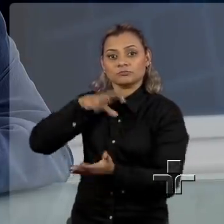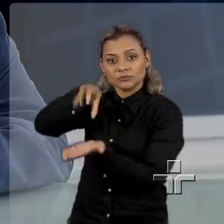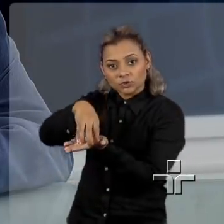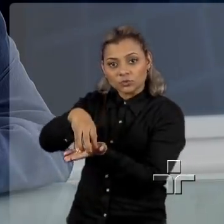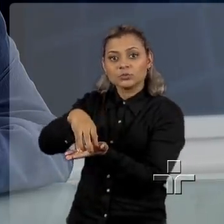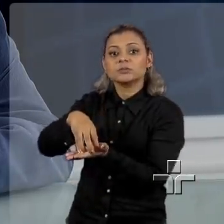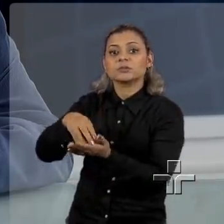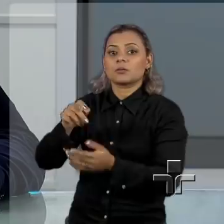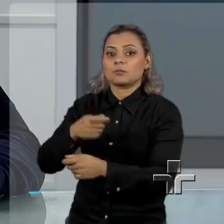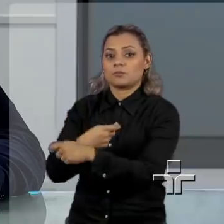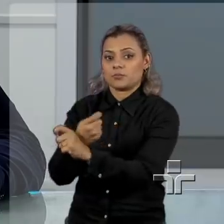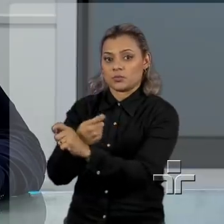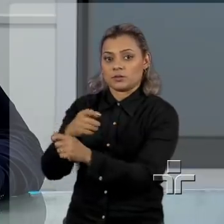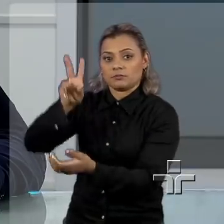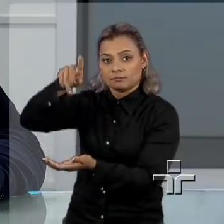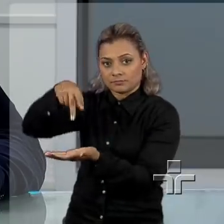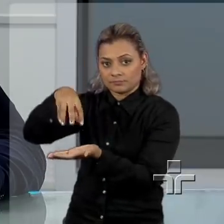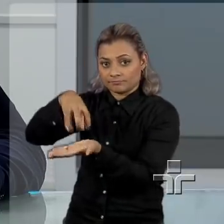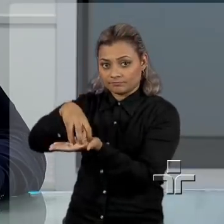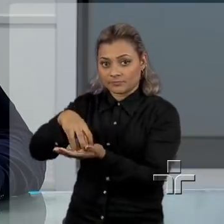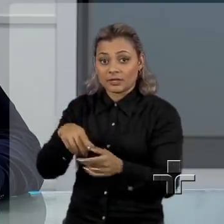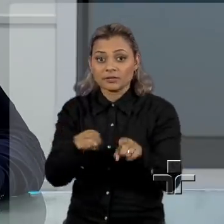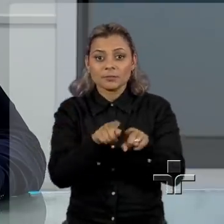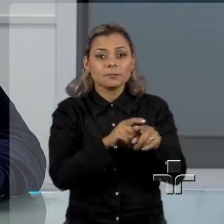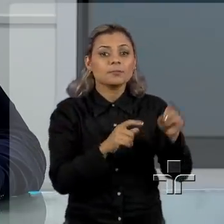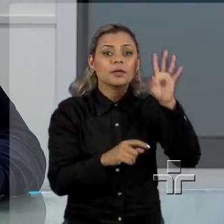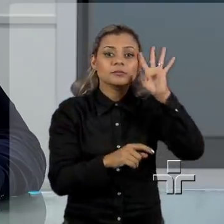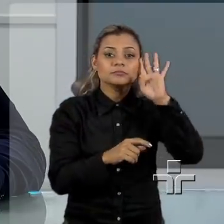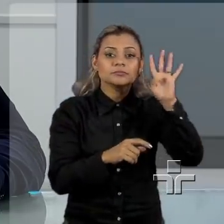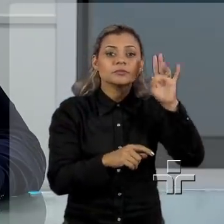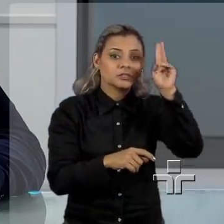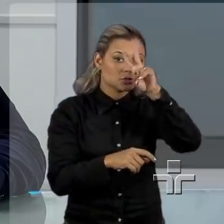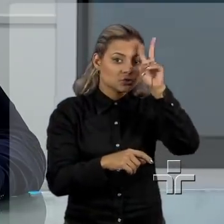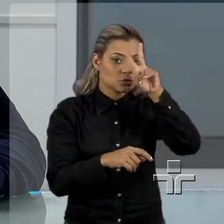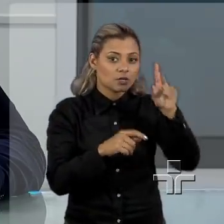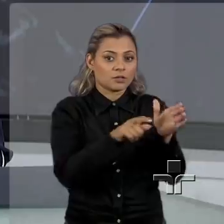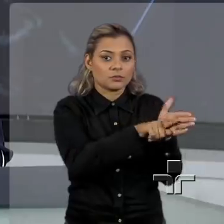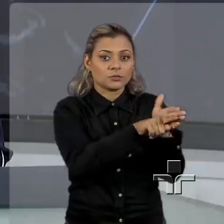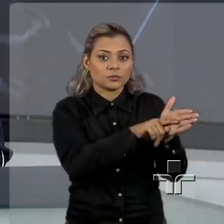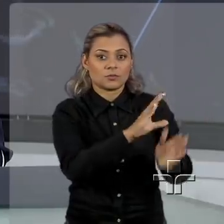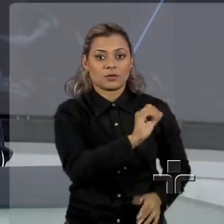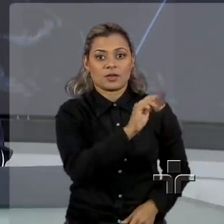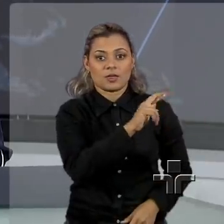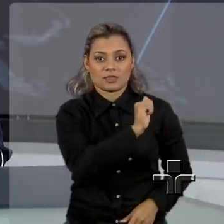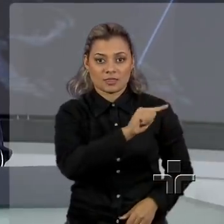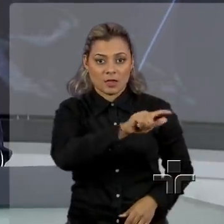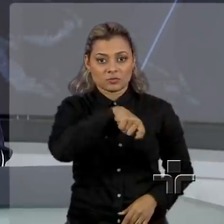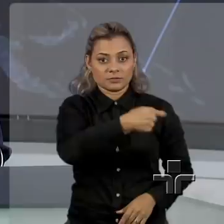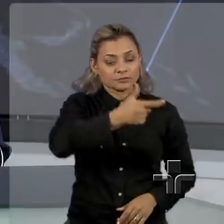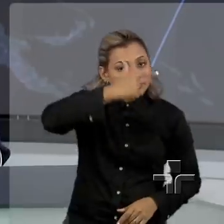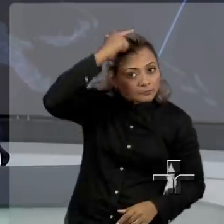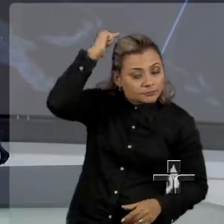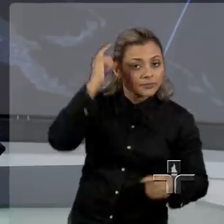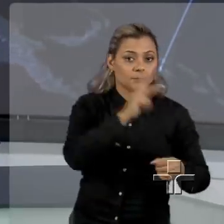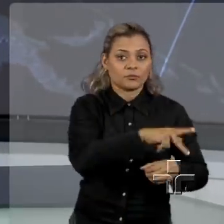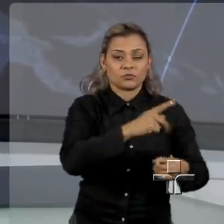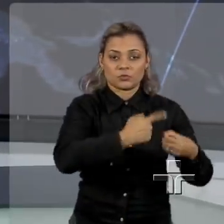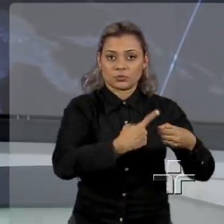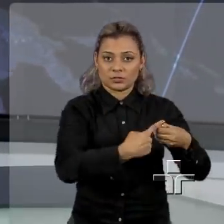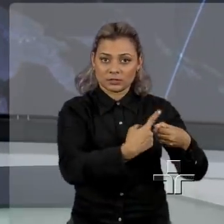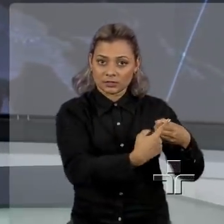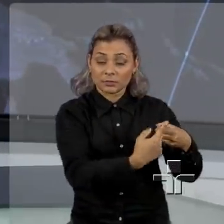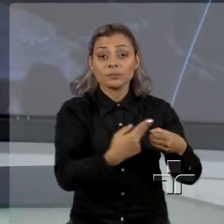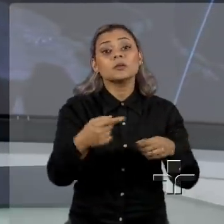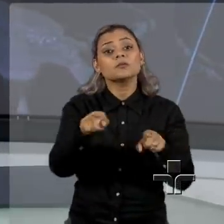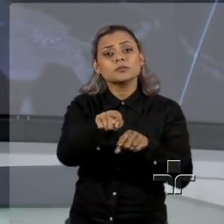Mídia da PUC. E o historiador Leandro Carnal, professor da Unicamp. E você pode mandar perguntas e fazer